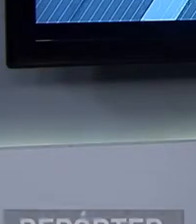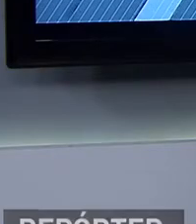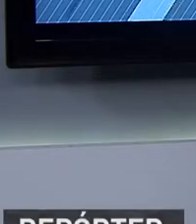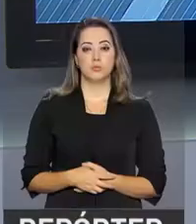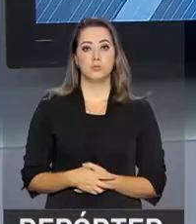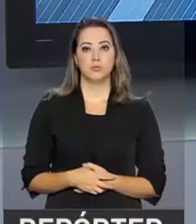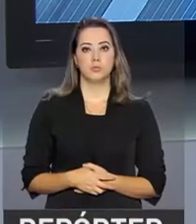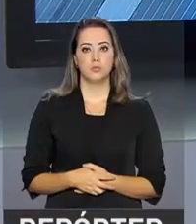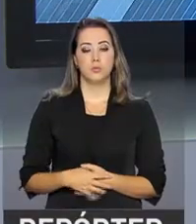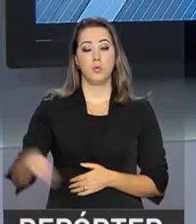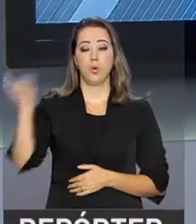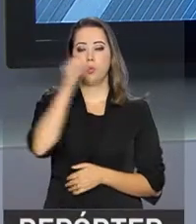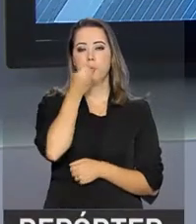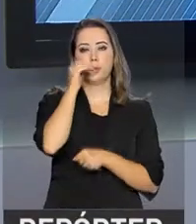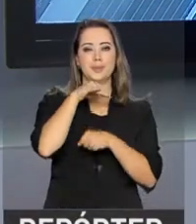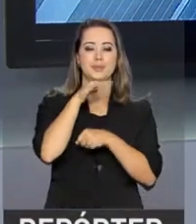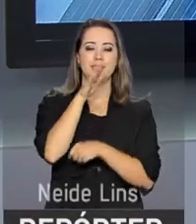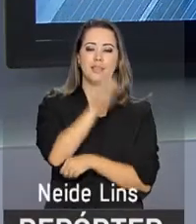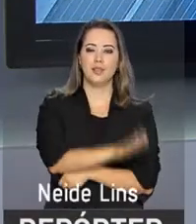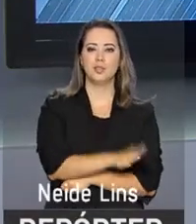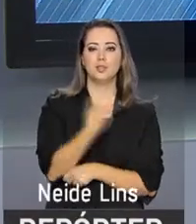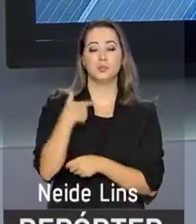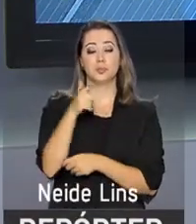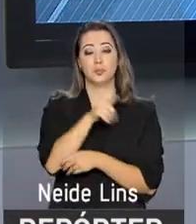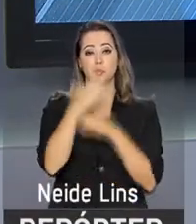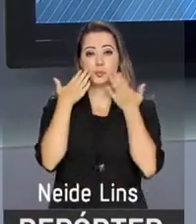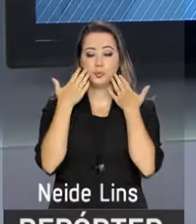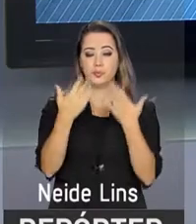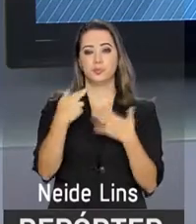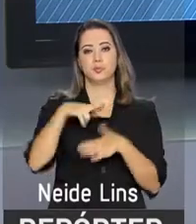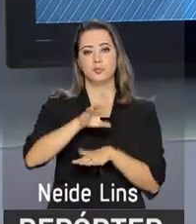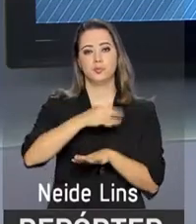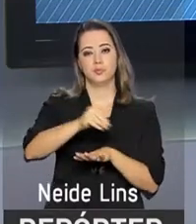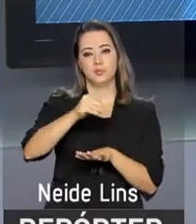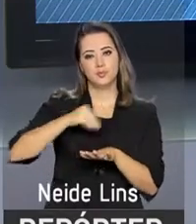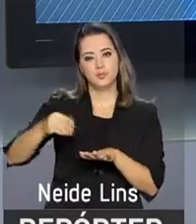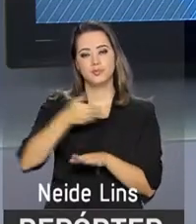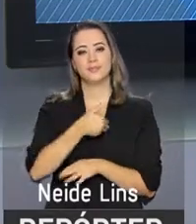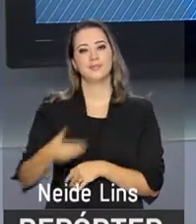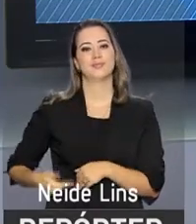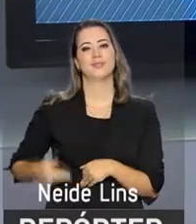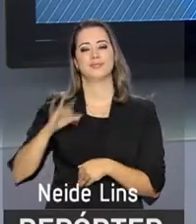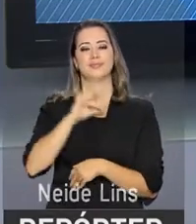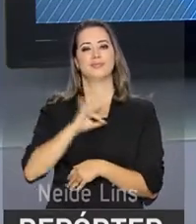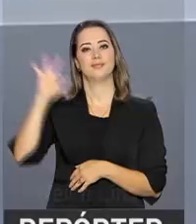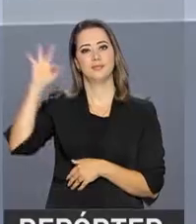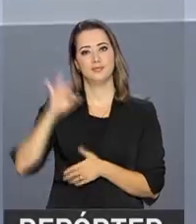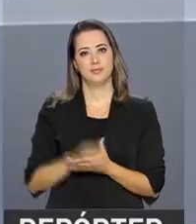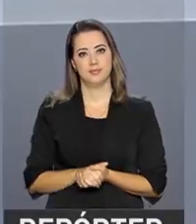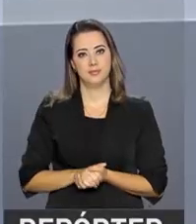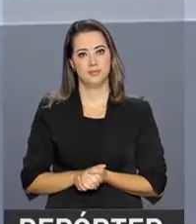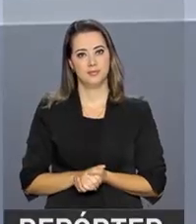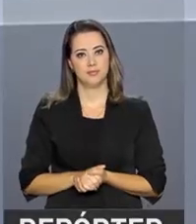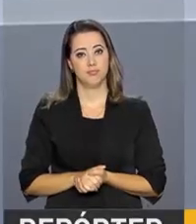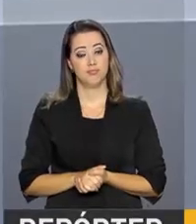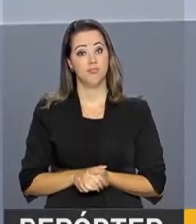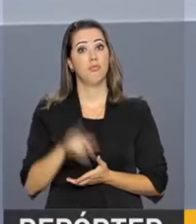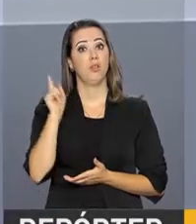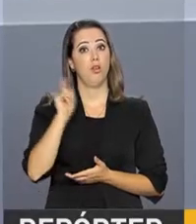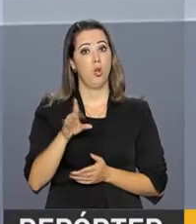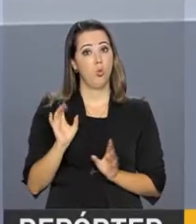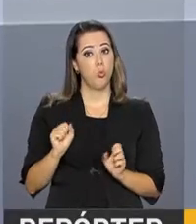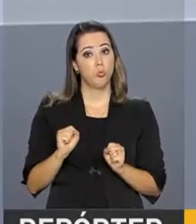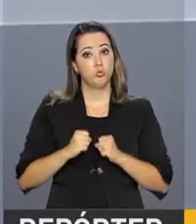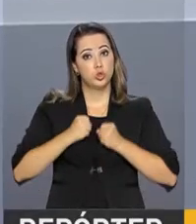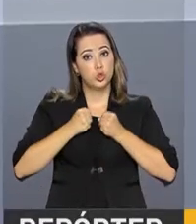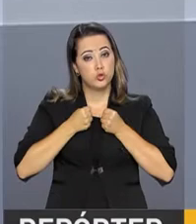olá boa tarde estamos de volta com repórter nbr e as notícias do governo federal uma verdadeira força tarefa